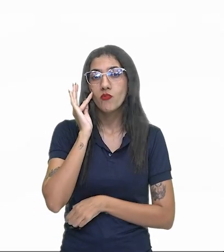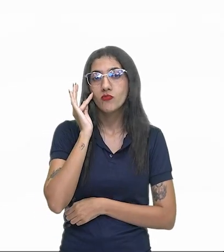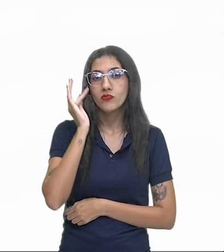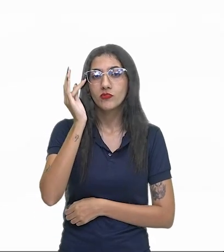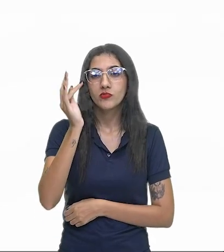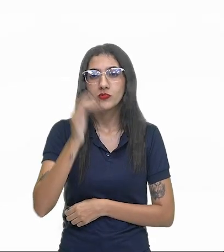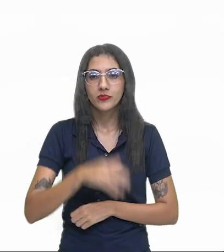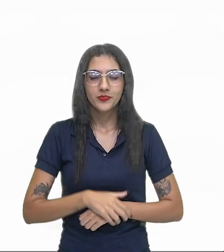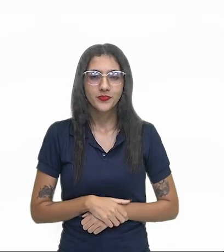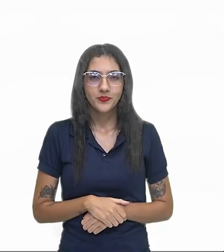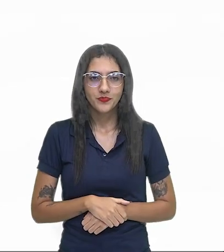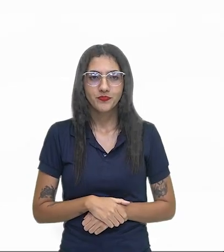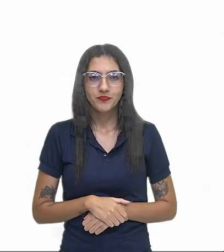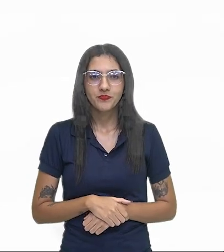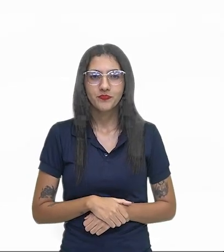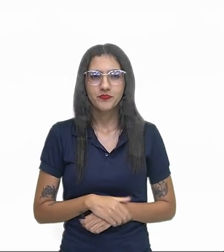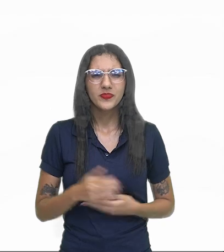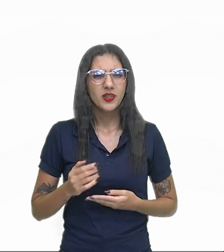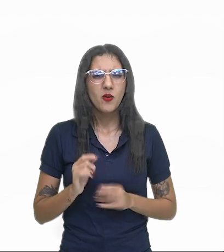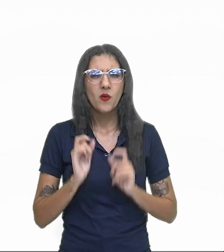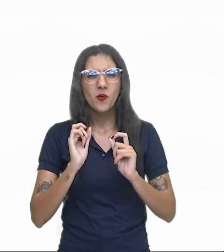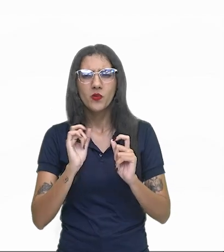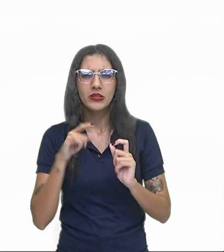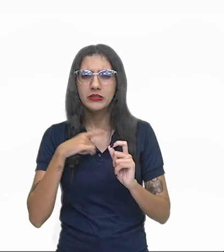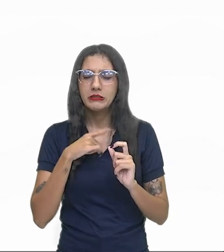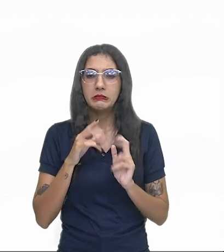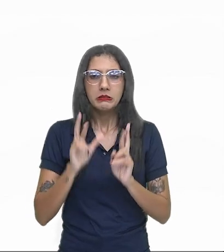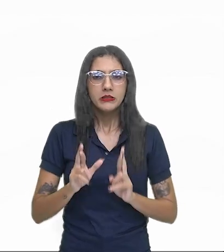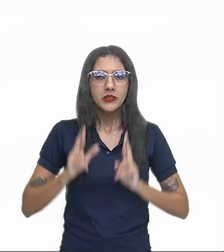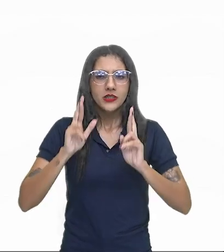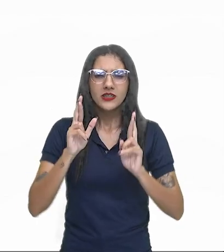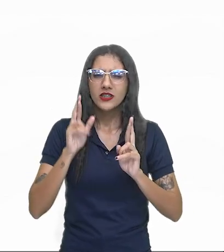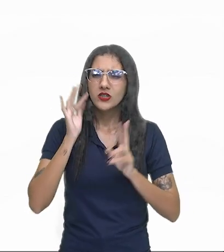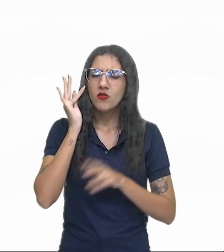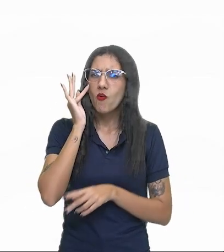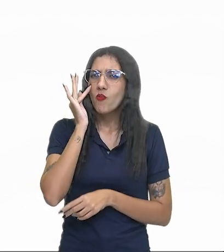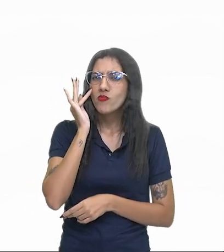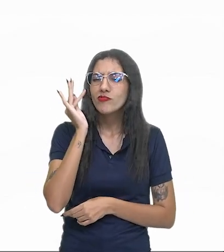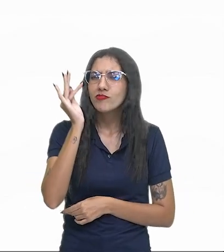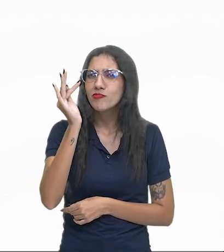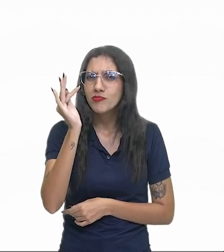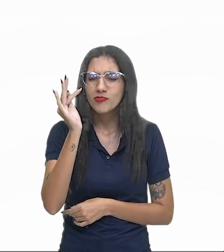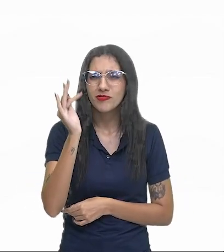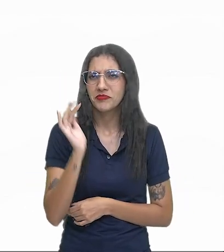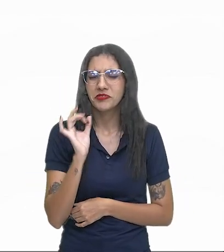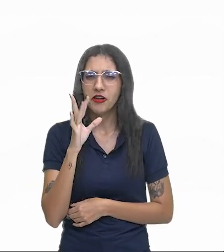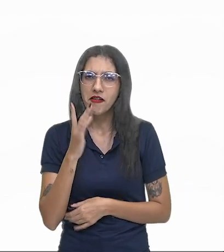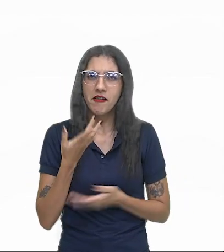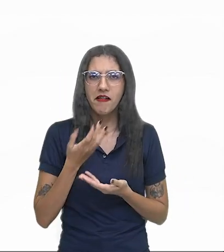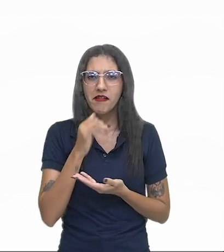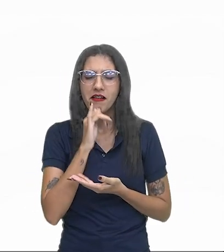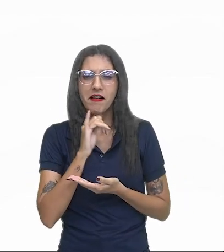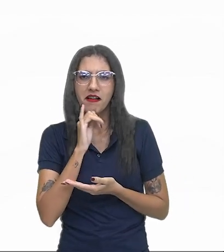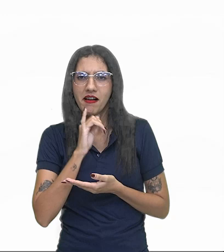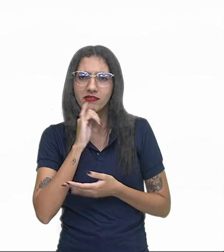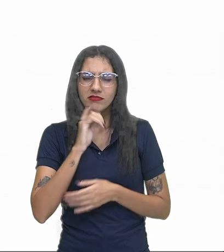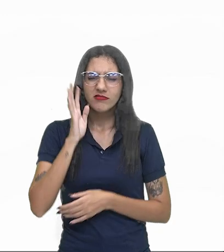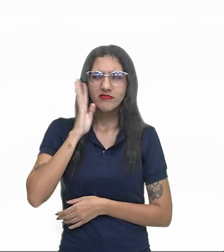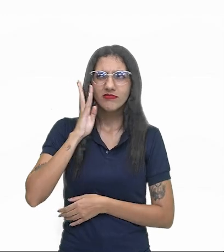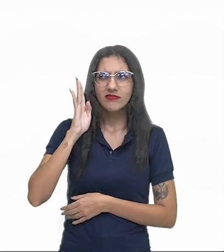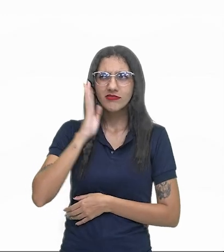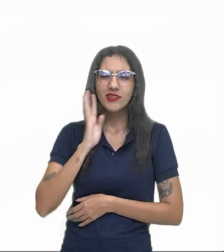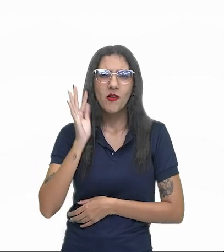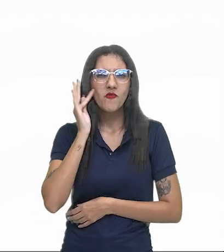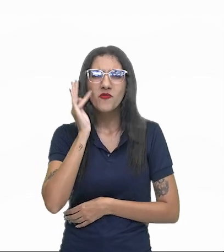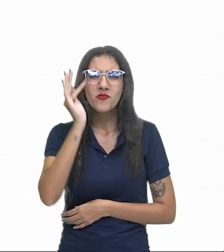isso não é ser um visionário, não é ter, digamos assim, uma visão do